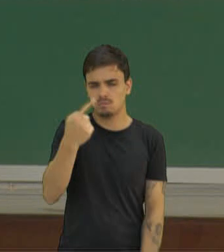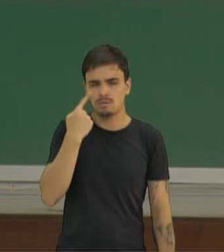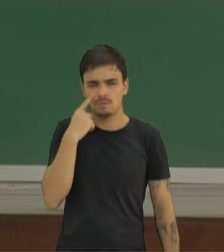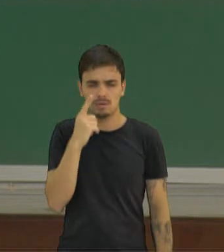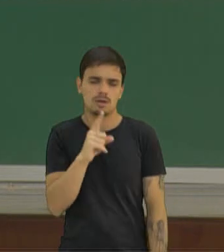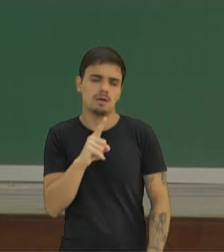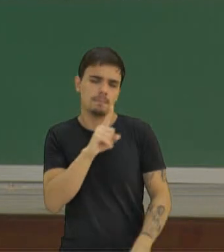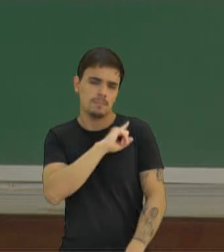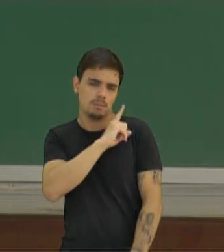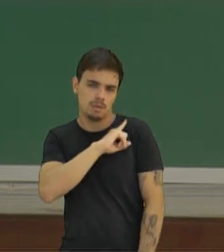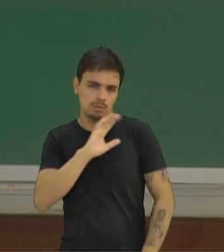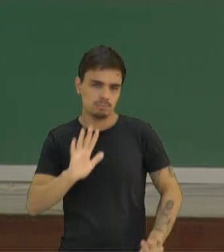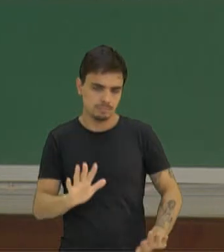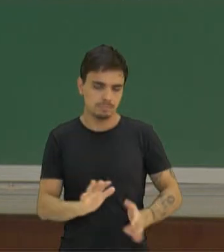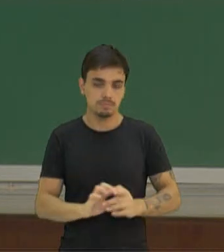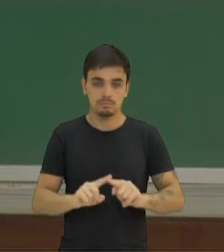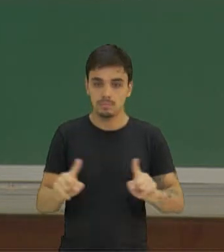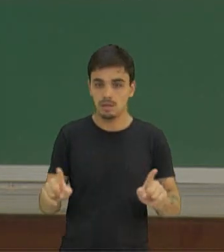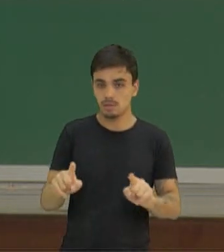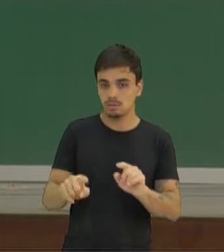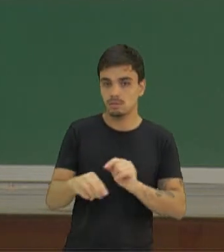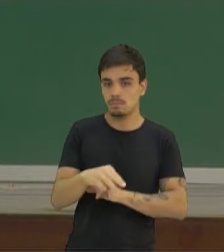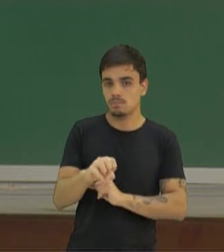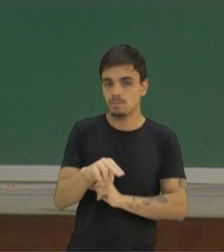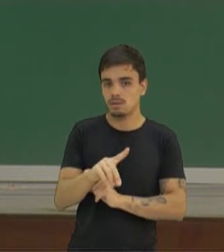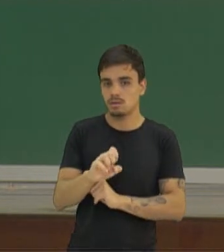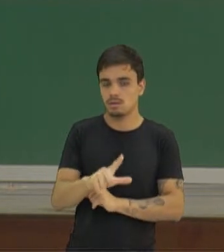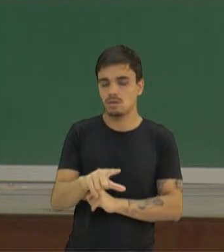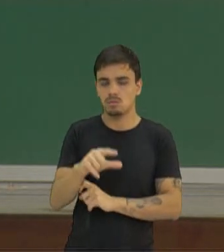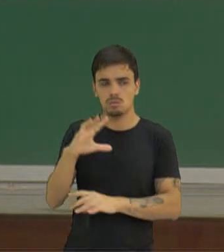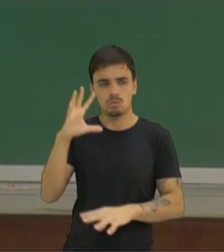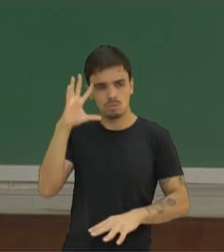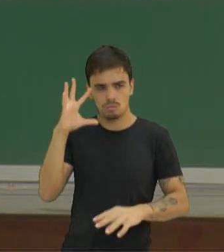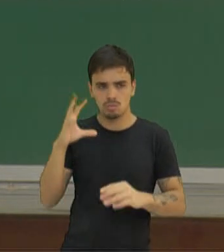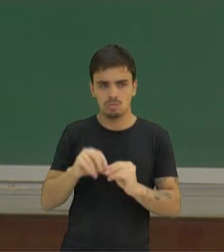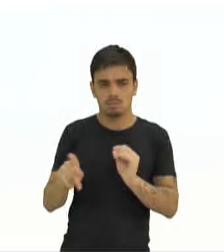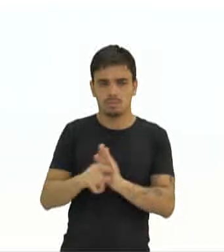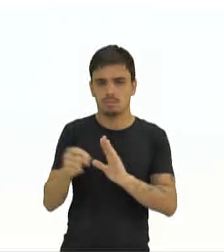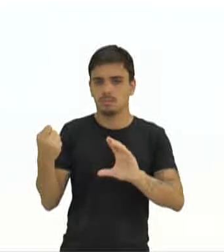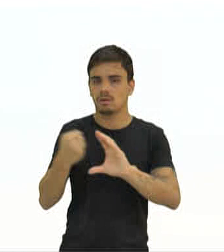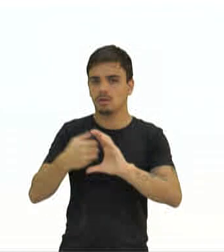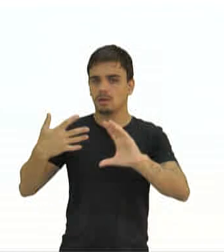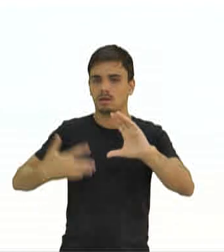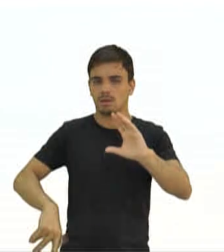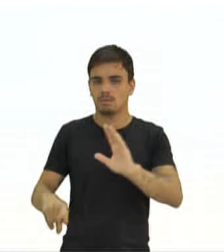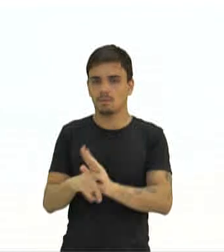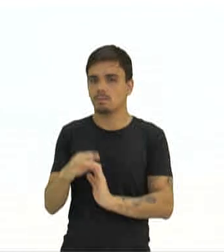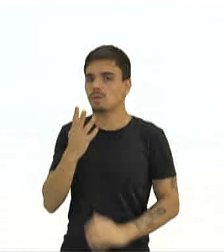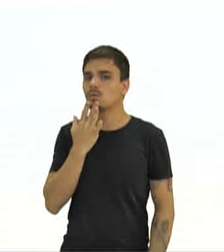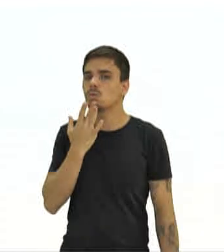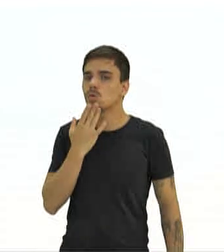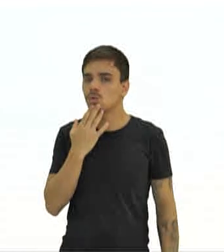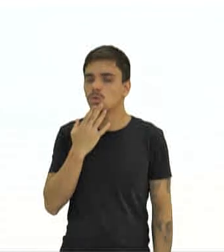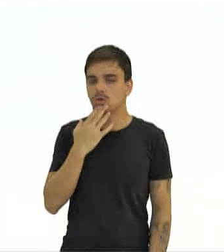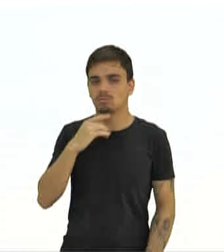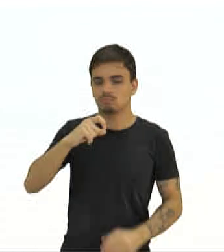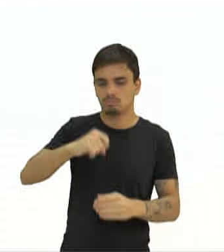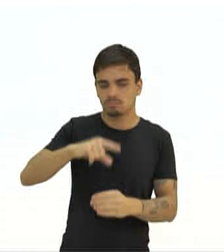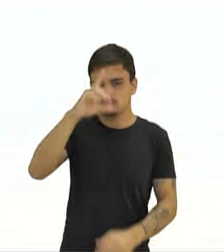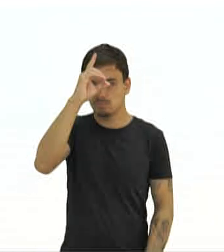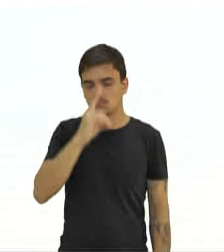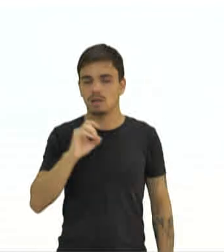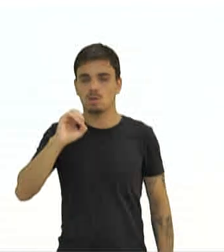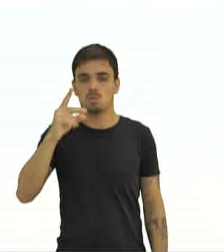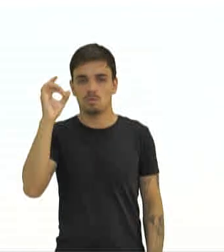no primeiro ano do ensino médio mas o Mendel concluiu que a característica de cor das sementes amarela ou verde